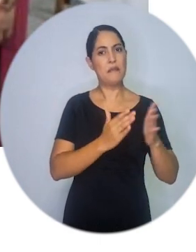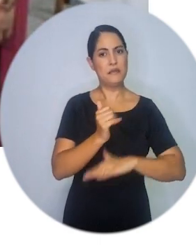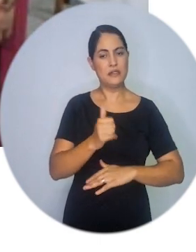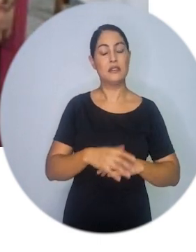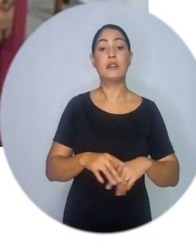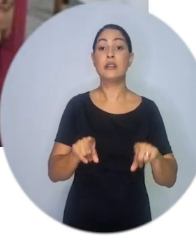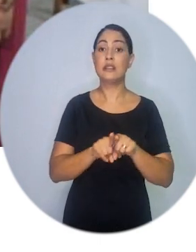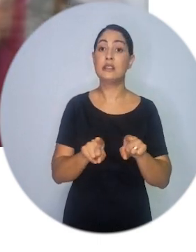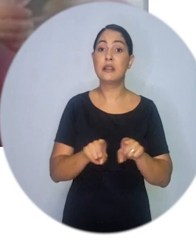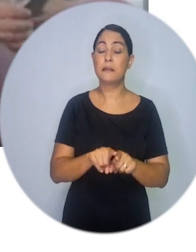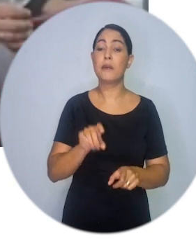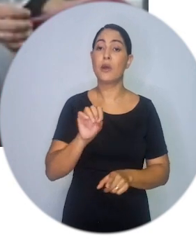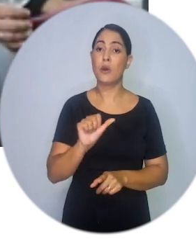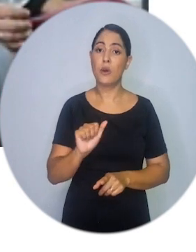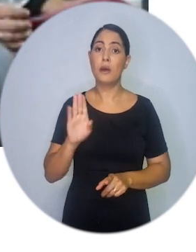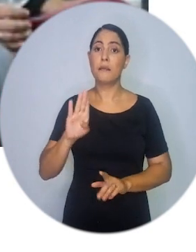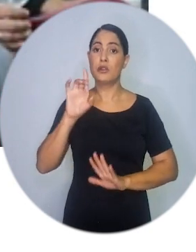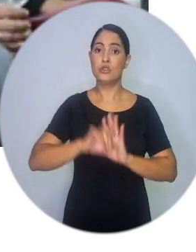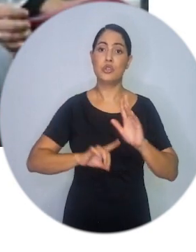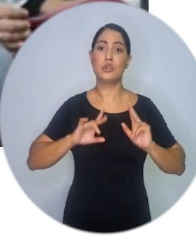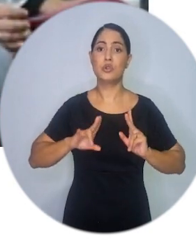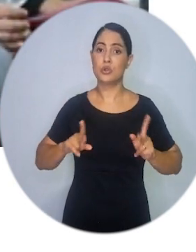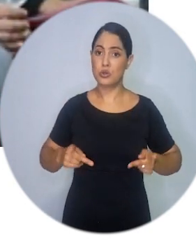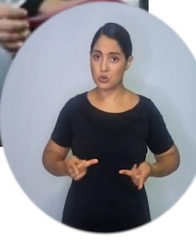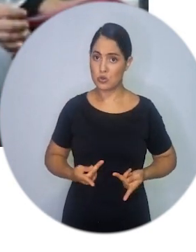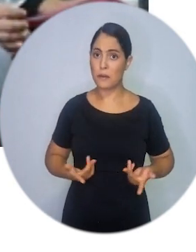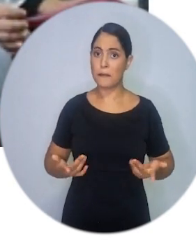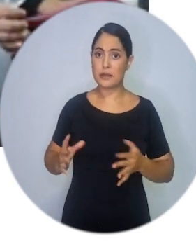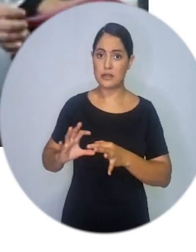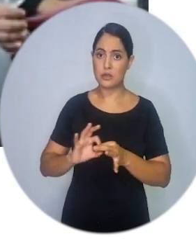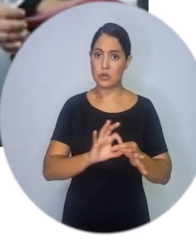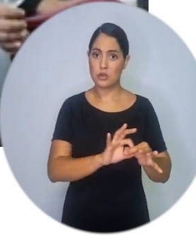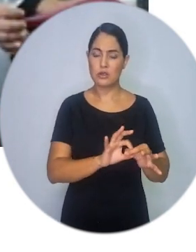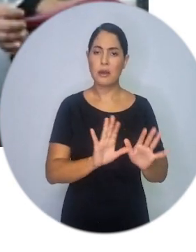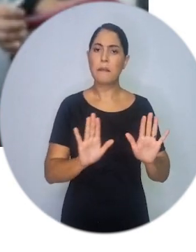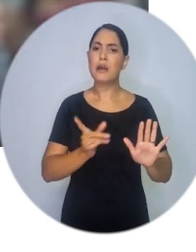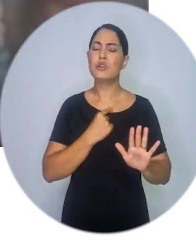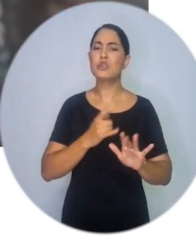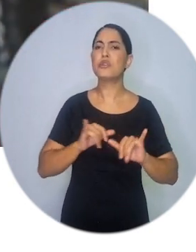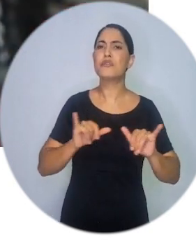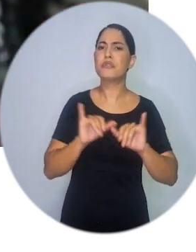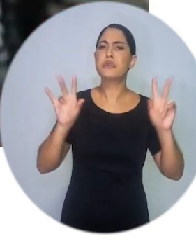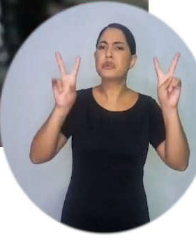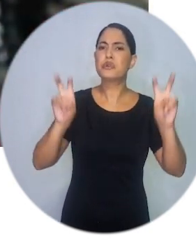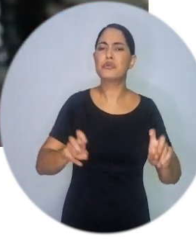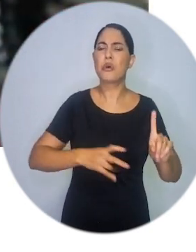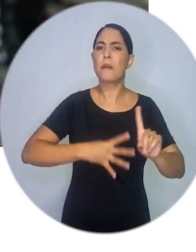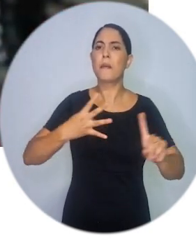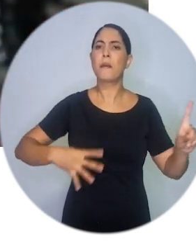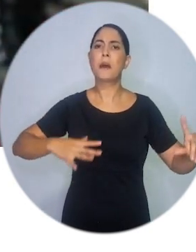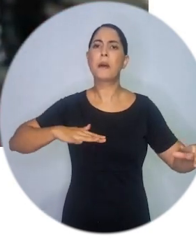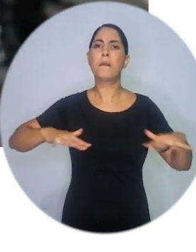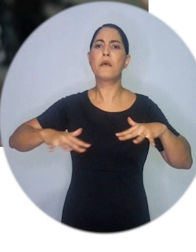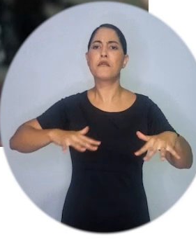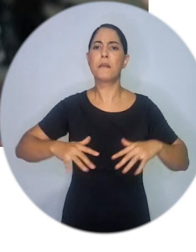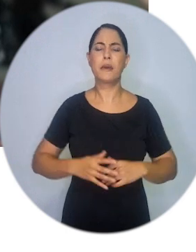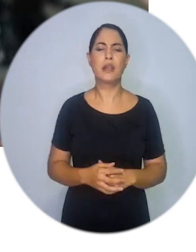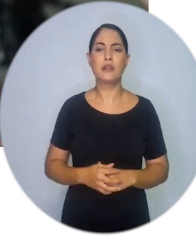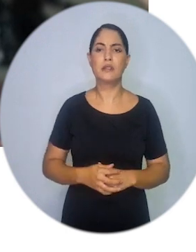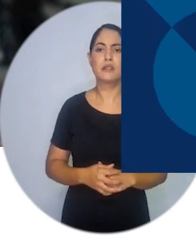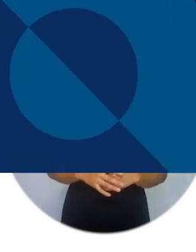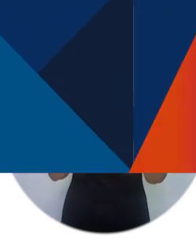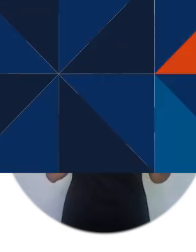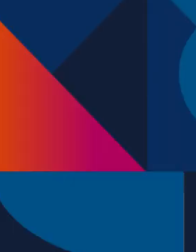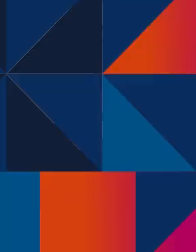agradecer pela atuação da Ordem na pauta de direitos humanos. Quando a gente fala de movimento LGBTI+ no Brasil, quando a gente fala de